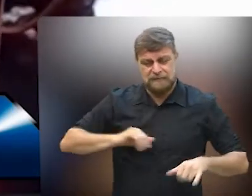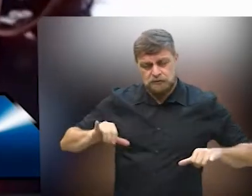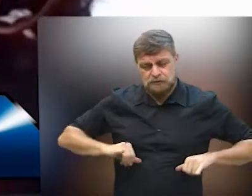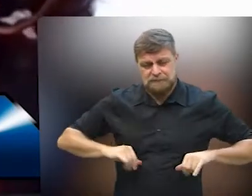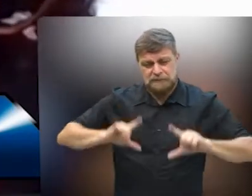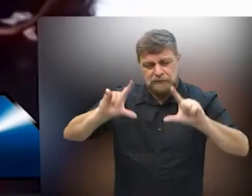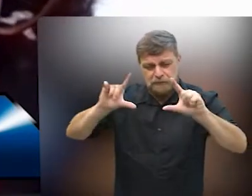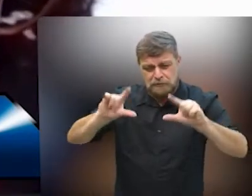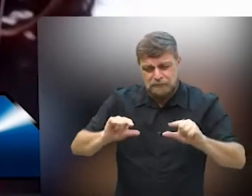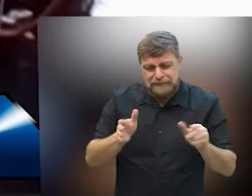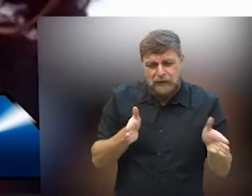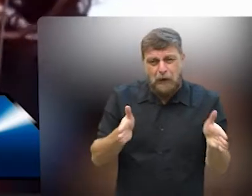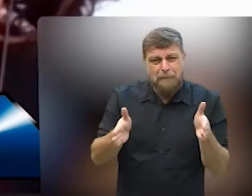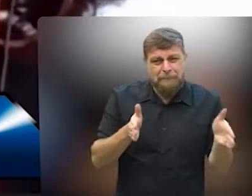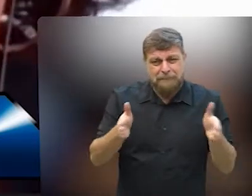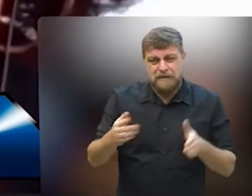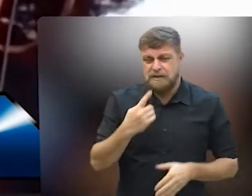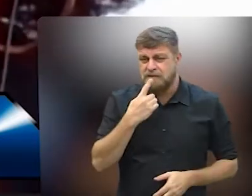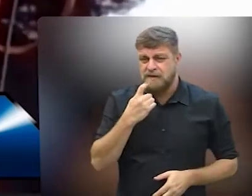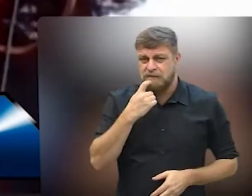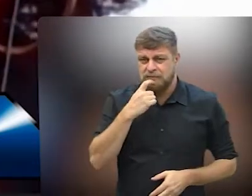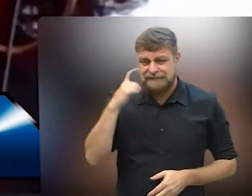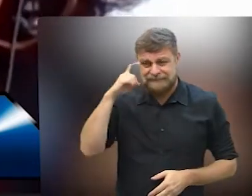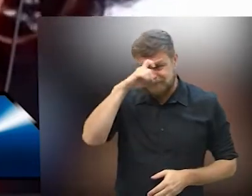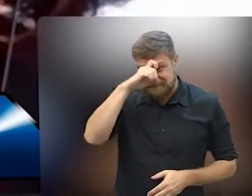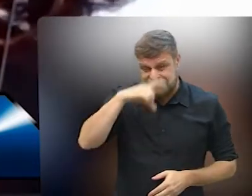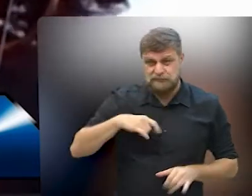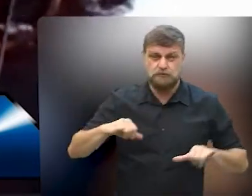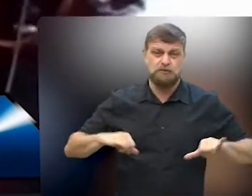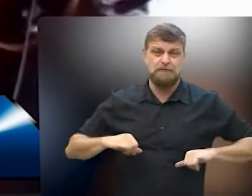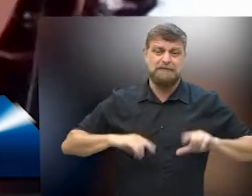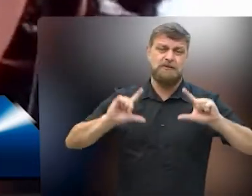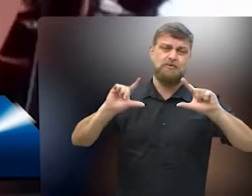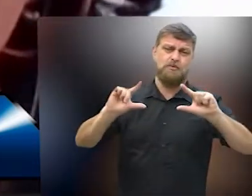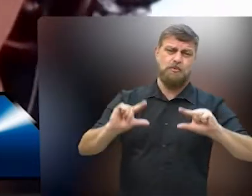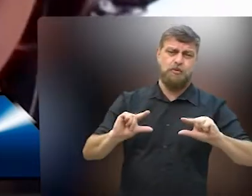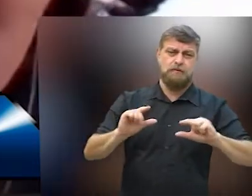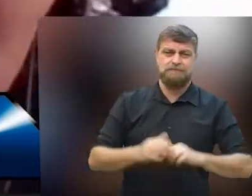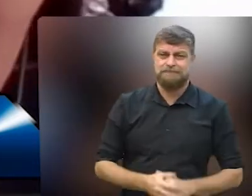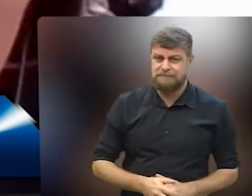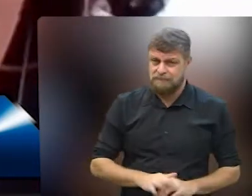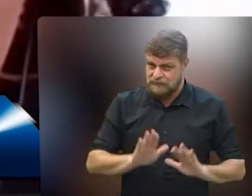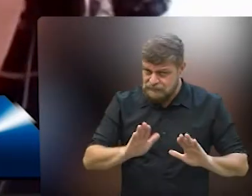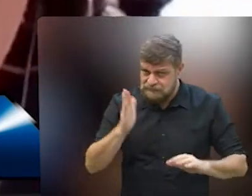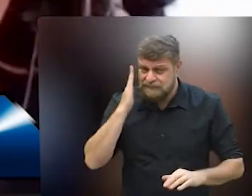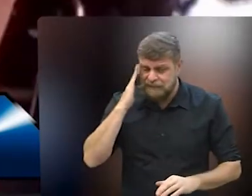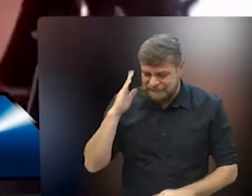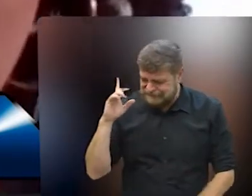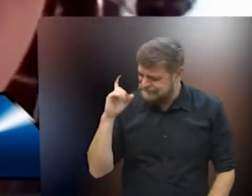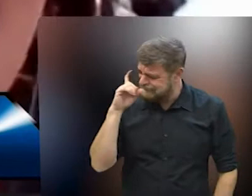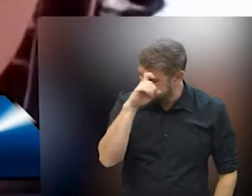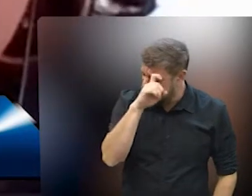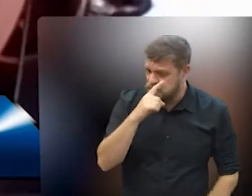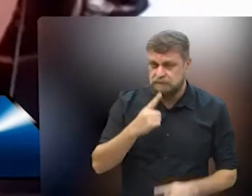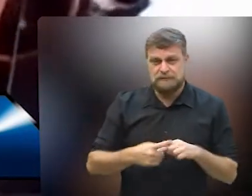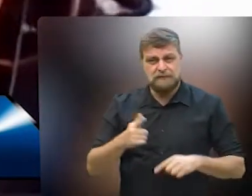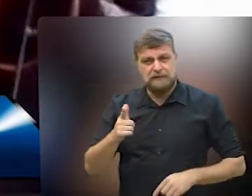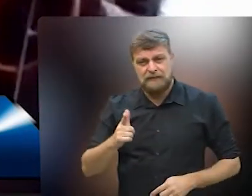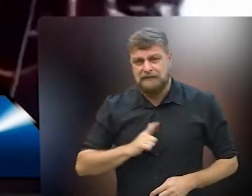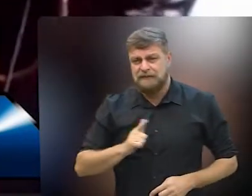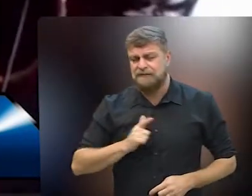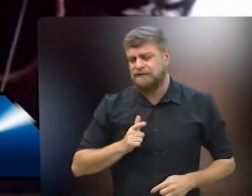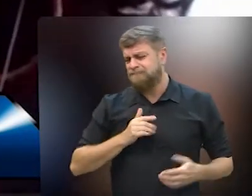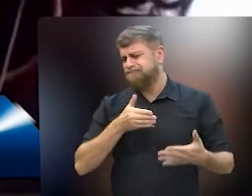nossa população possa atravessar esse período com menos sofrimento. Está bem difícil, né? Porque a gente